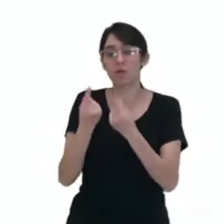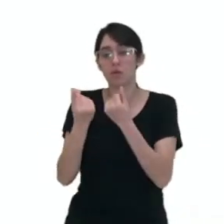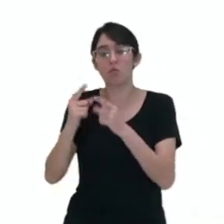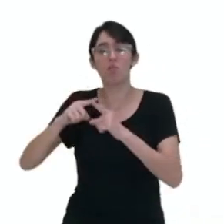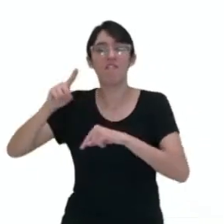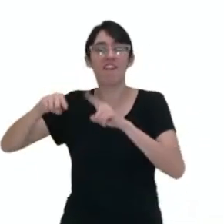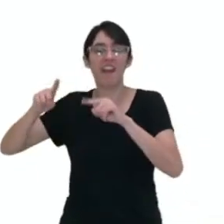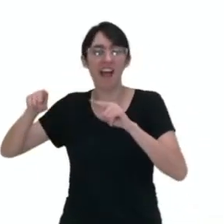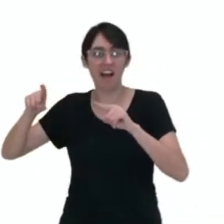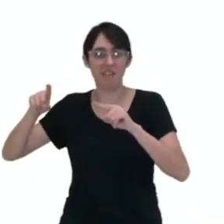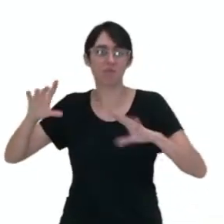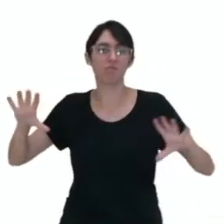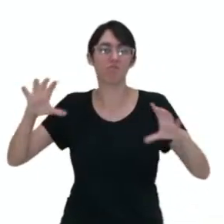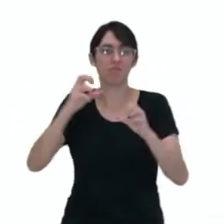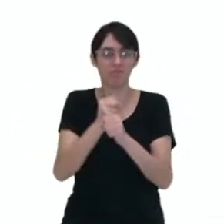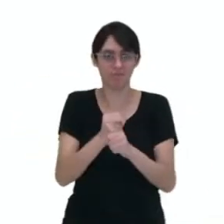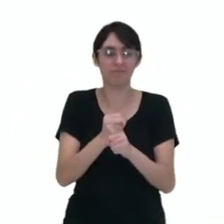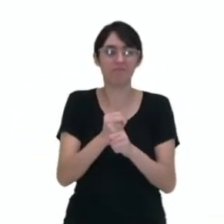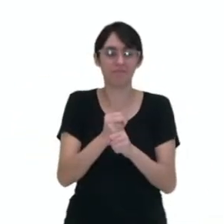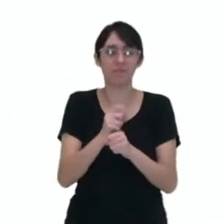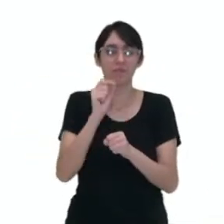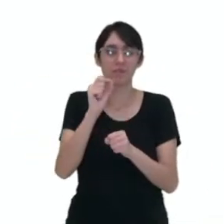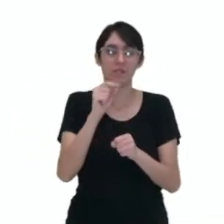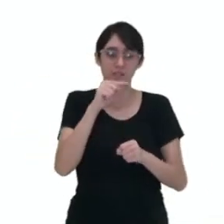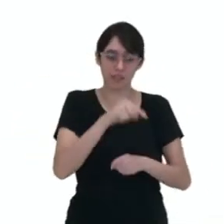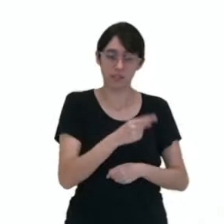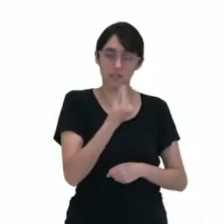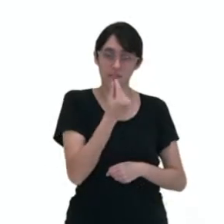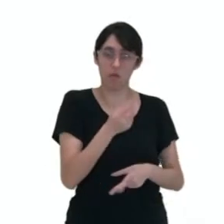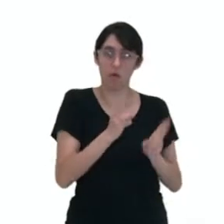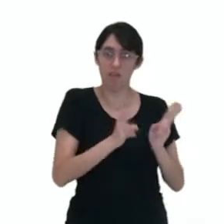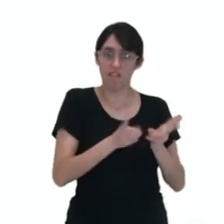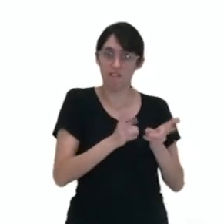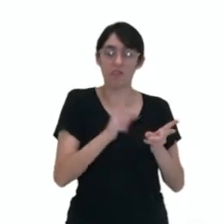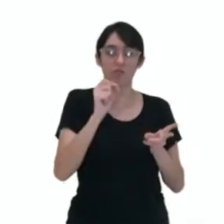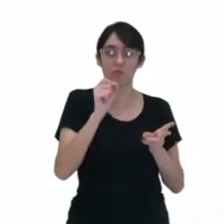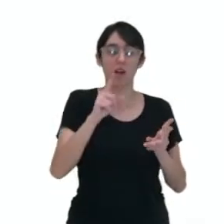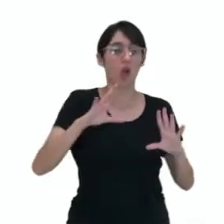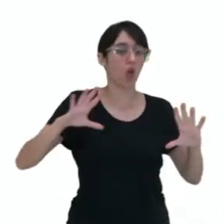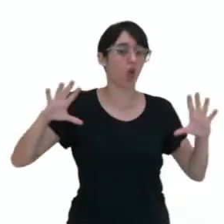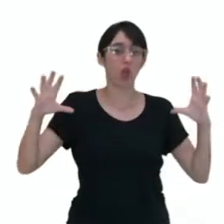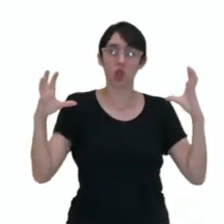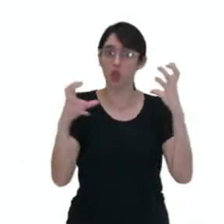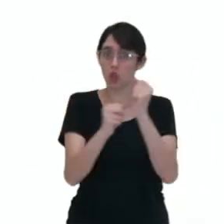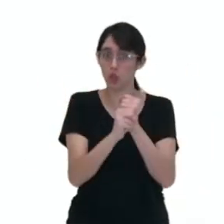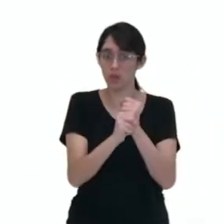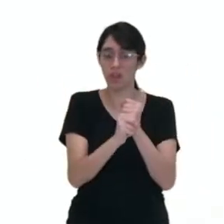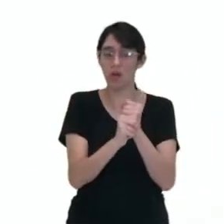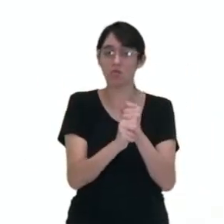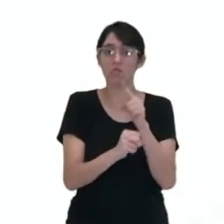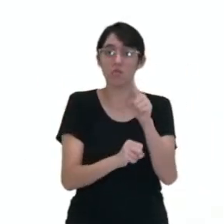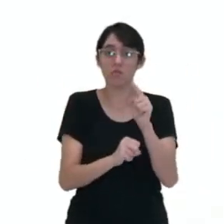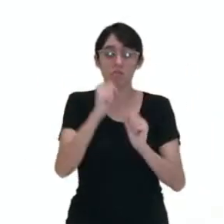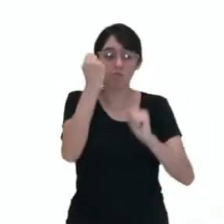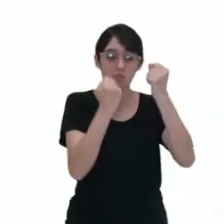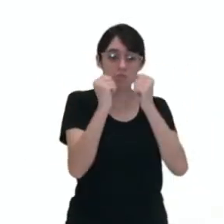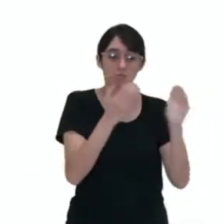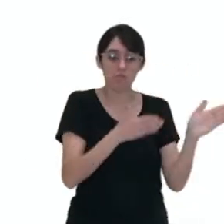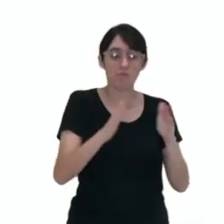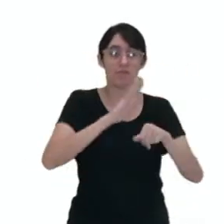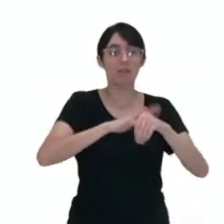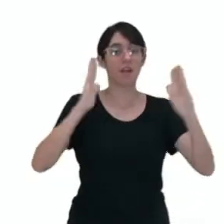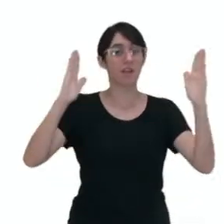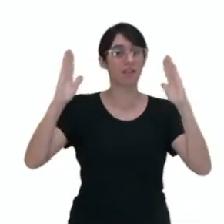por unidade. Lembrando que esse custo fixo, você vê primeiro o total, em relação ao que você vai fabricar naquele período